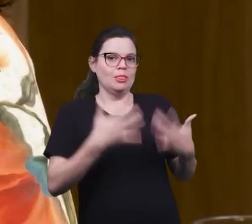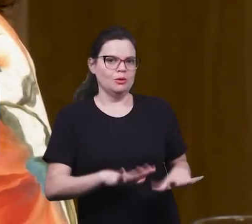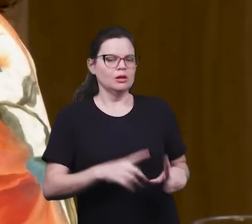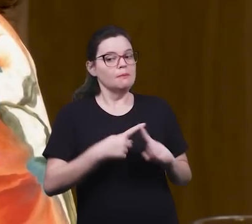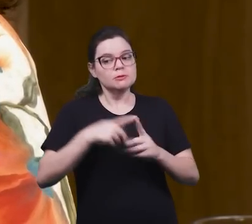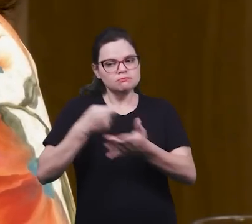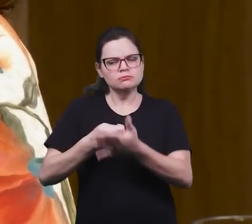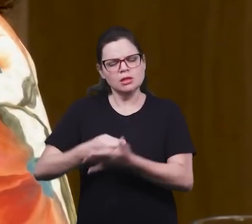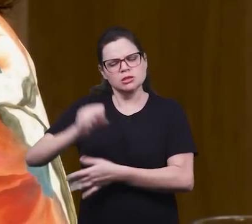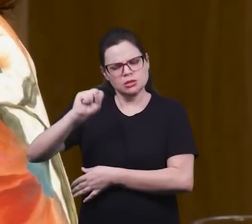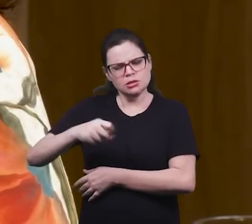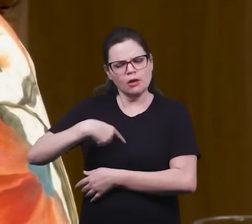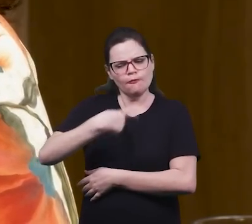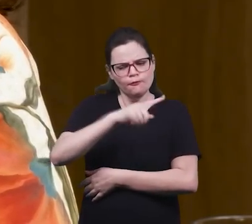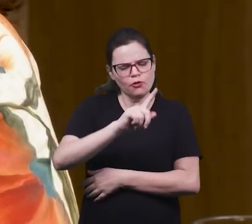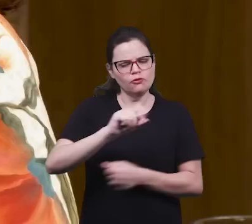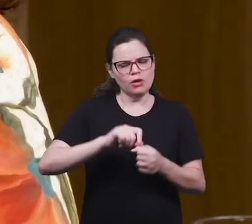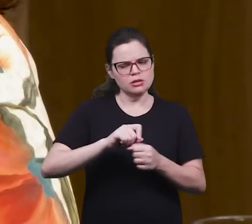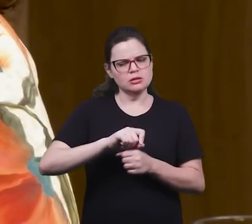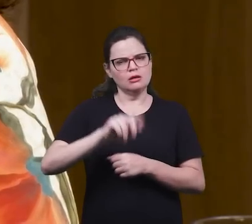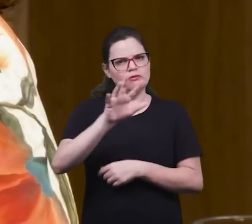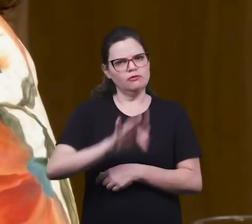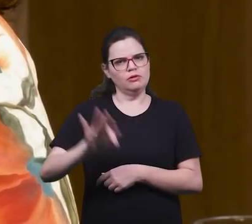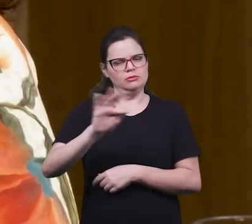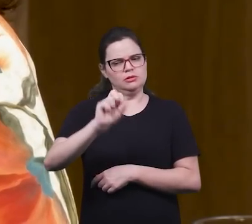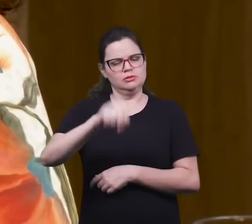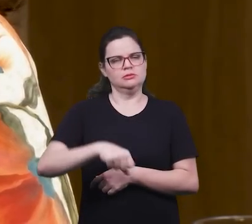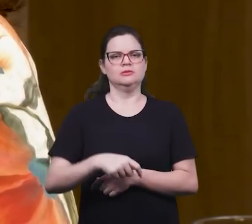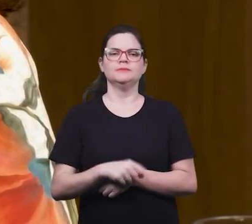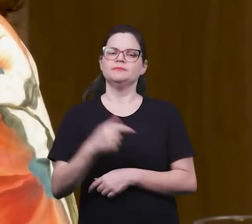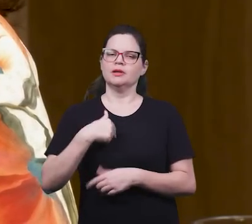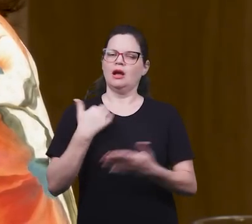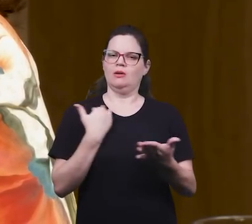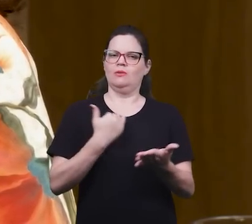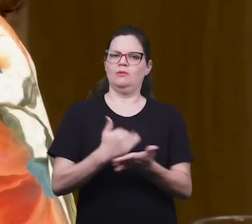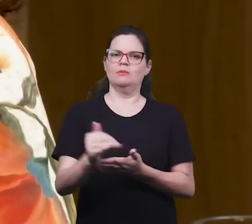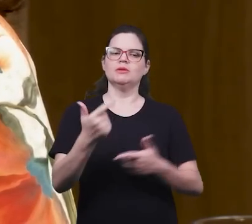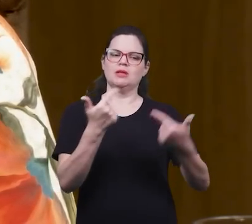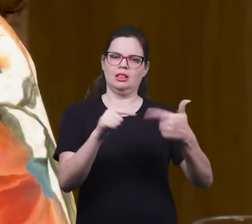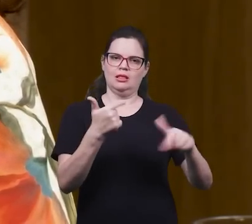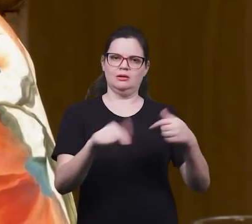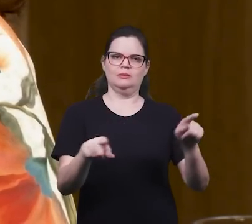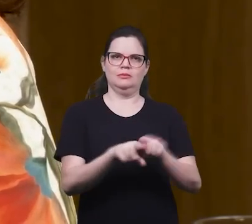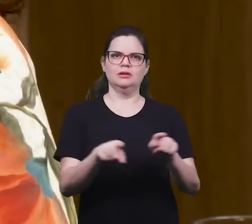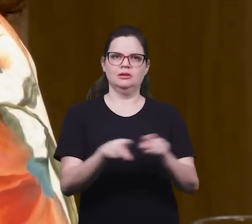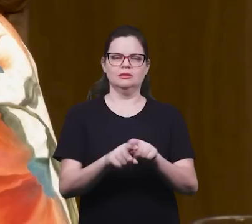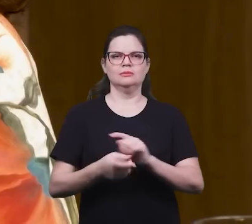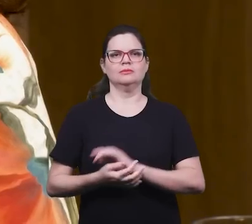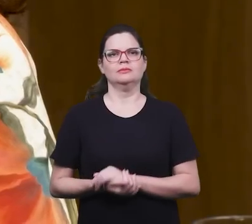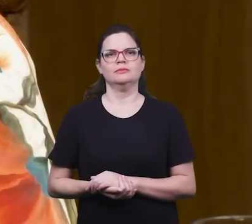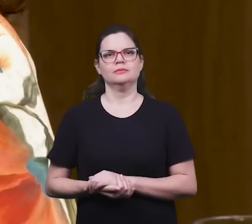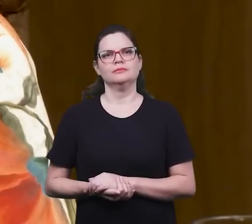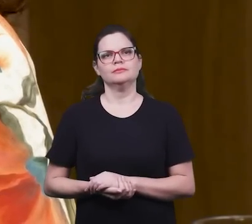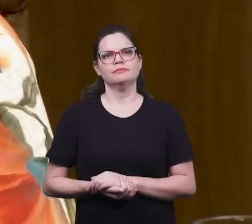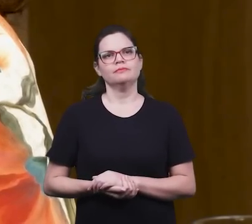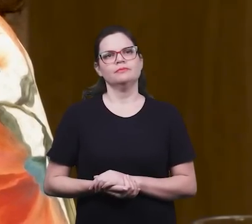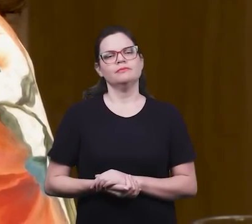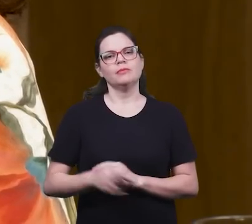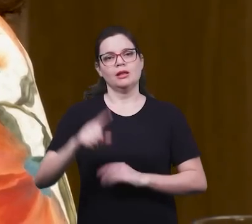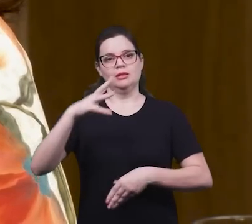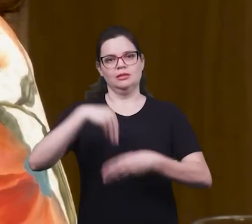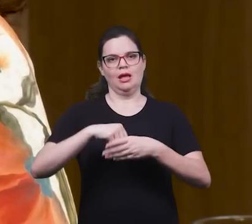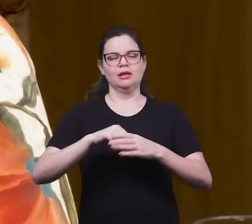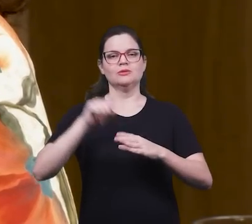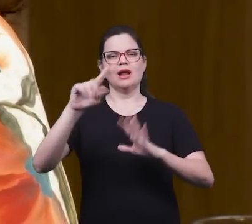quero fazer sim o curso. E cheguei a trabalhar também, antes de me formar, né, que eles permitiam, né? Eu construí nesse período